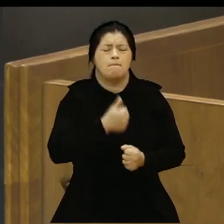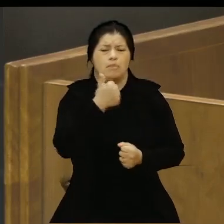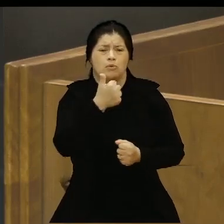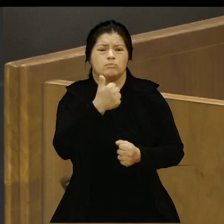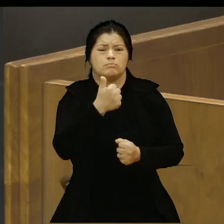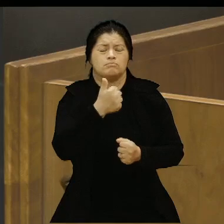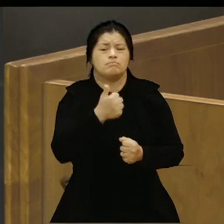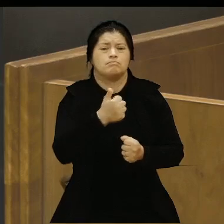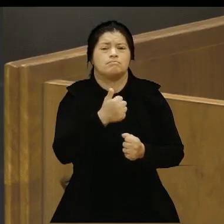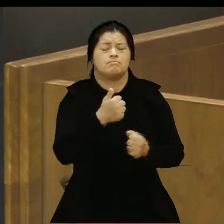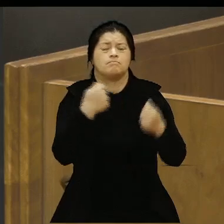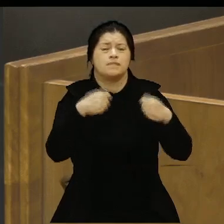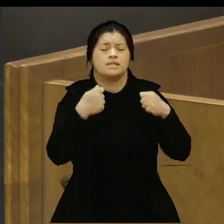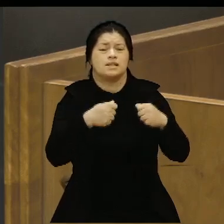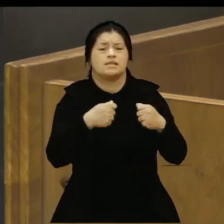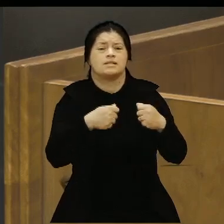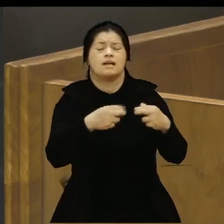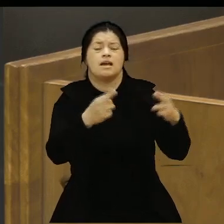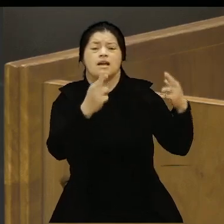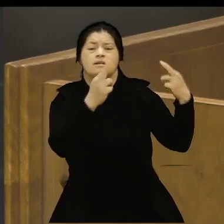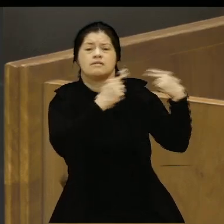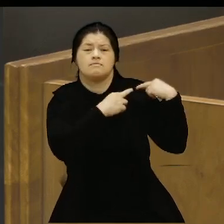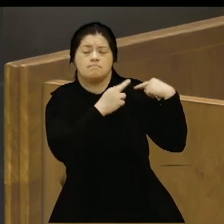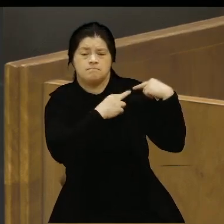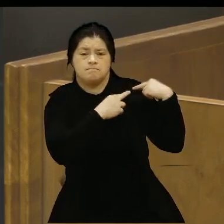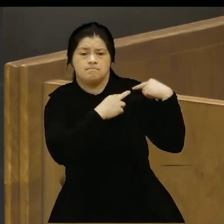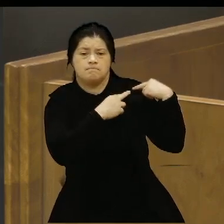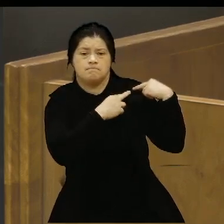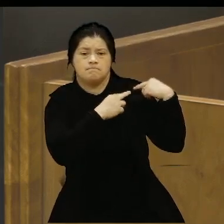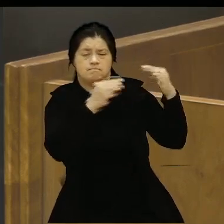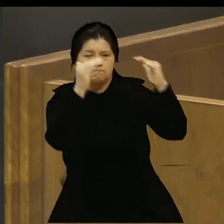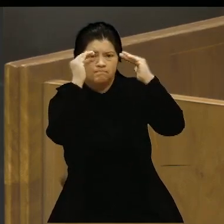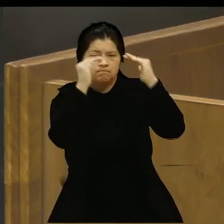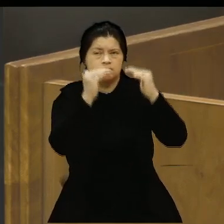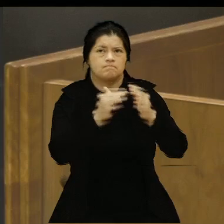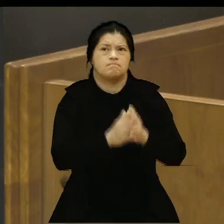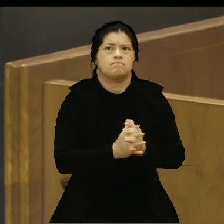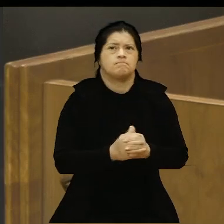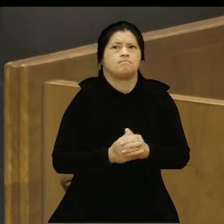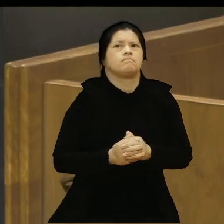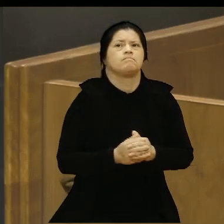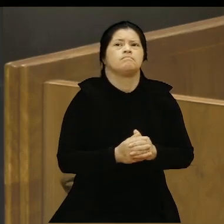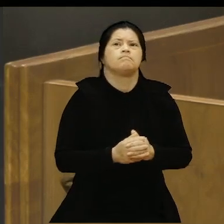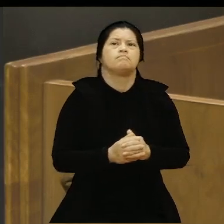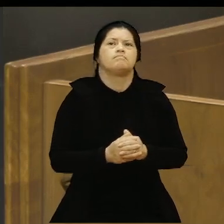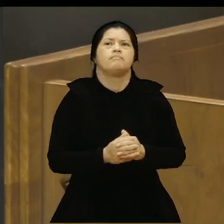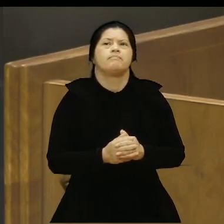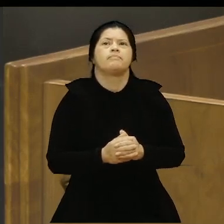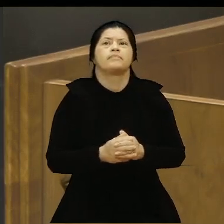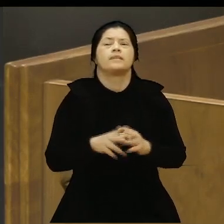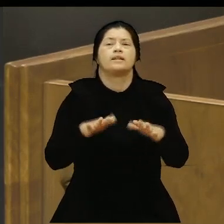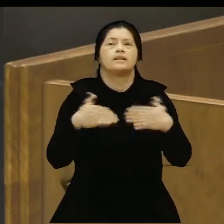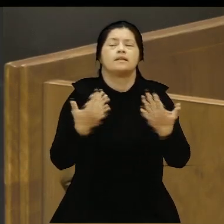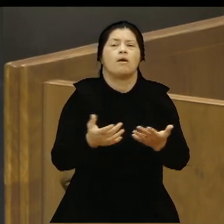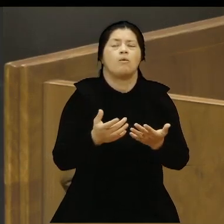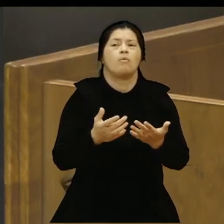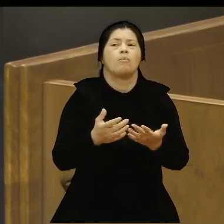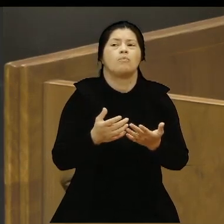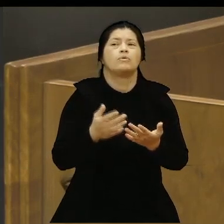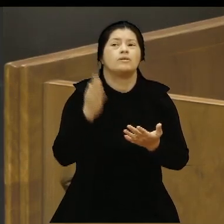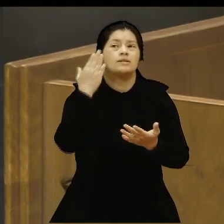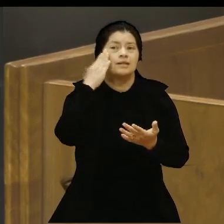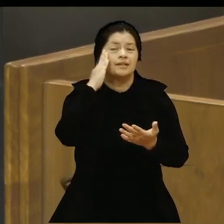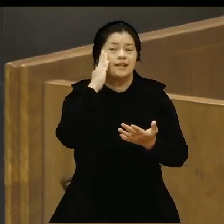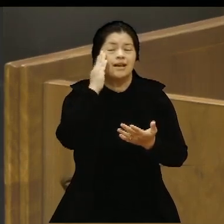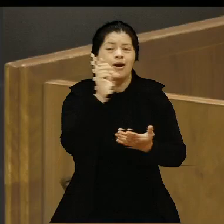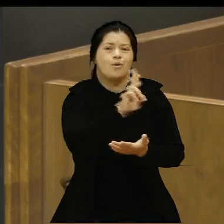exige responsabilidade, melhor é. Que bom, positivo que seja assim. Bom, eu ouvi algumas palavras, alguns nomes que eu vou ter